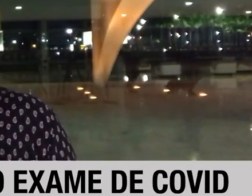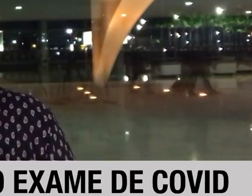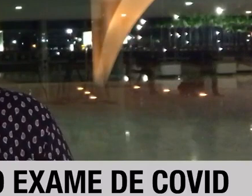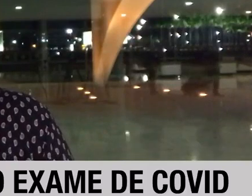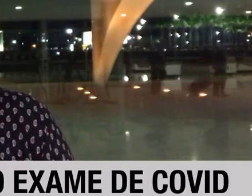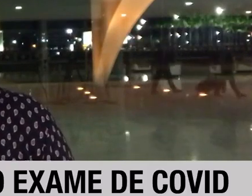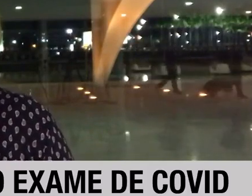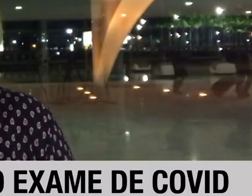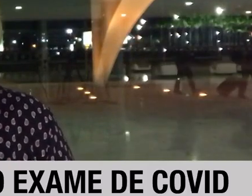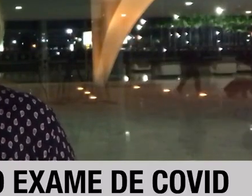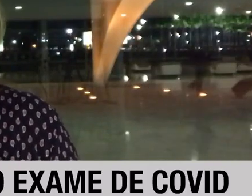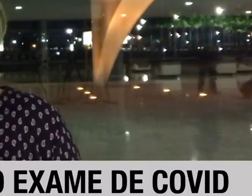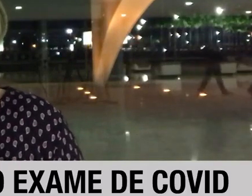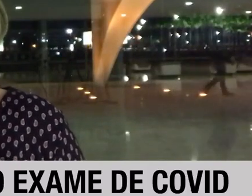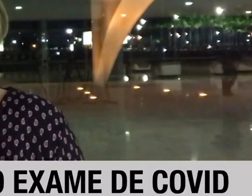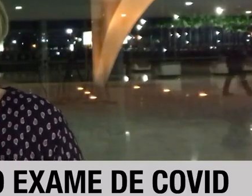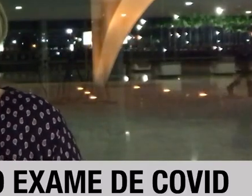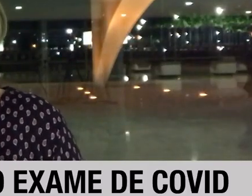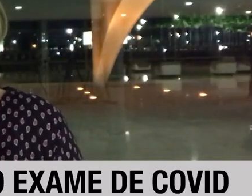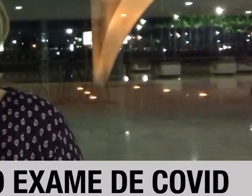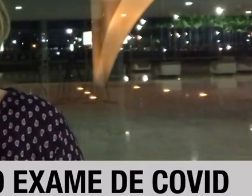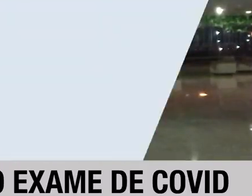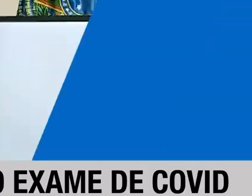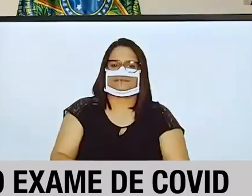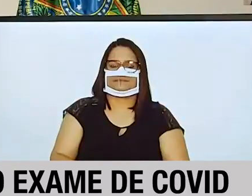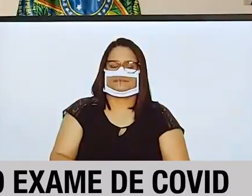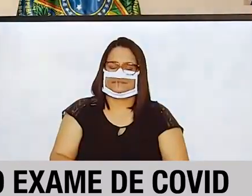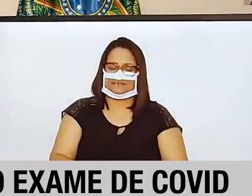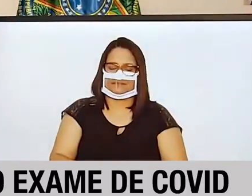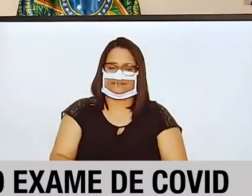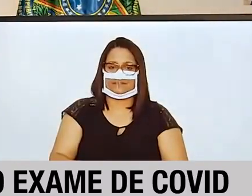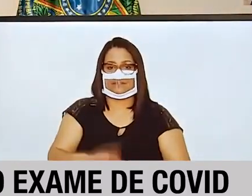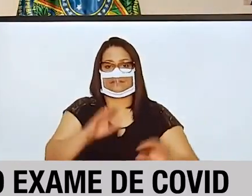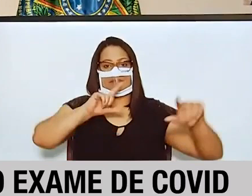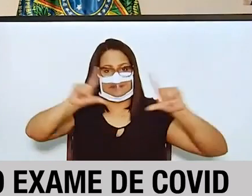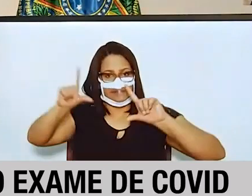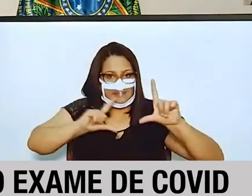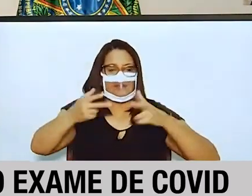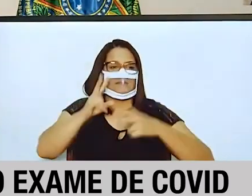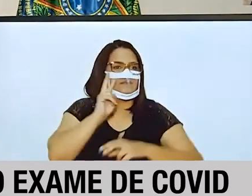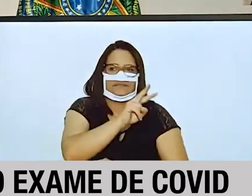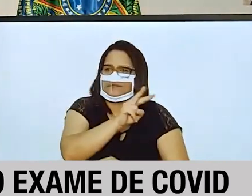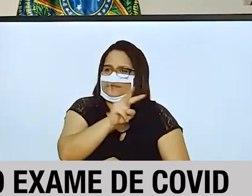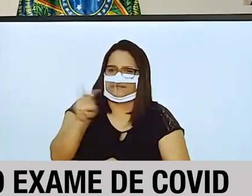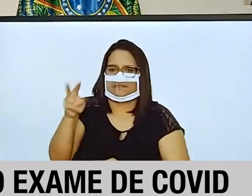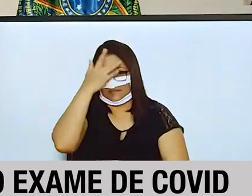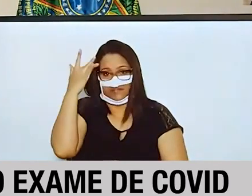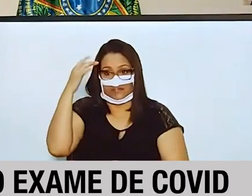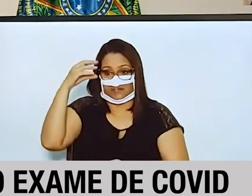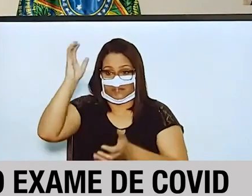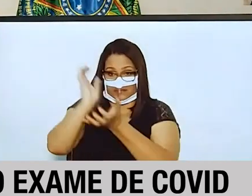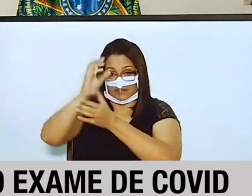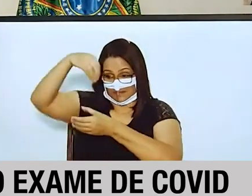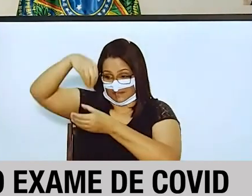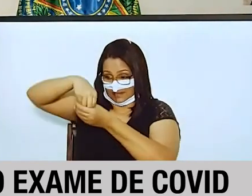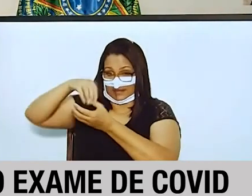durará bem mais que o previsto inicialmente. E estou vendo autoridades de dentro e de fora do